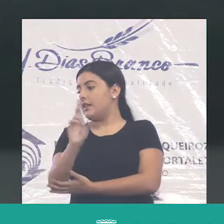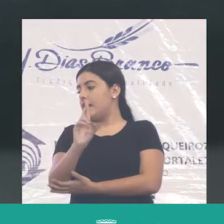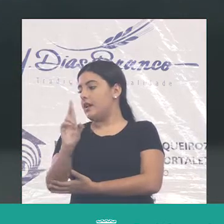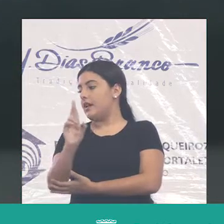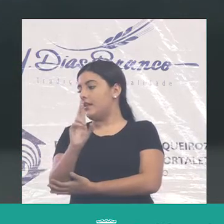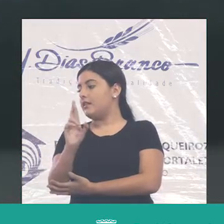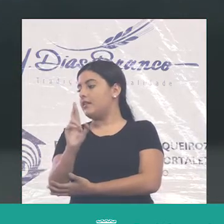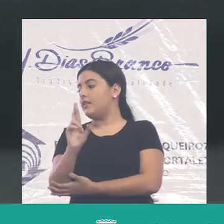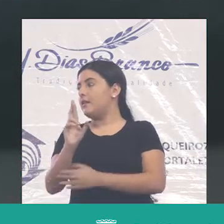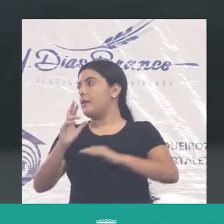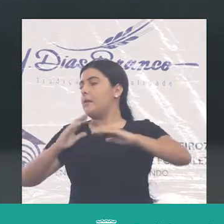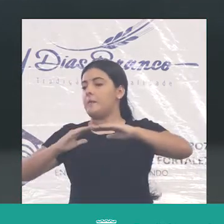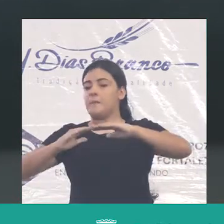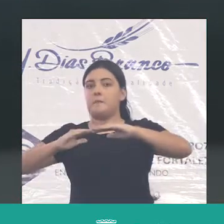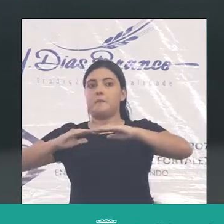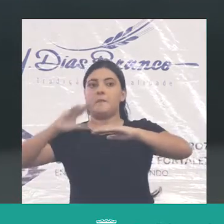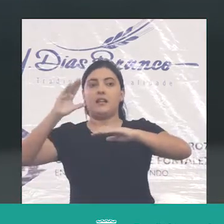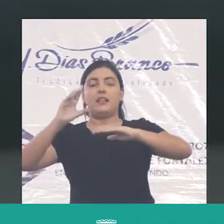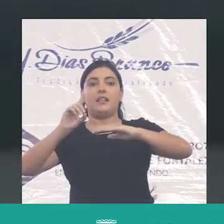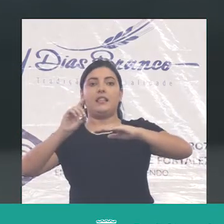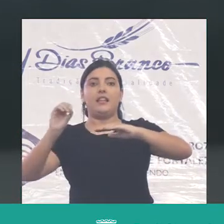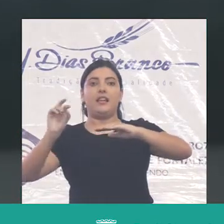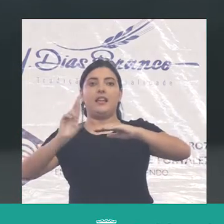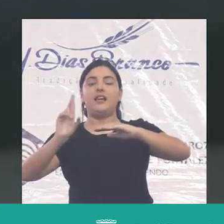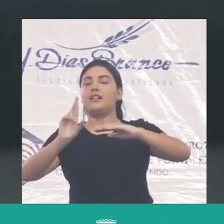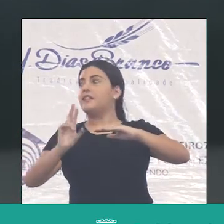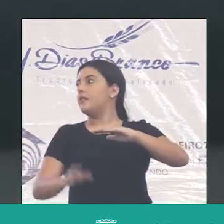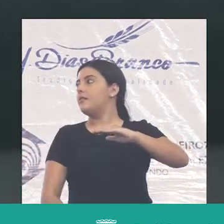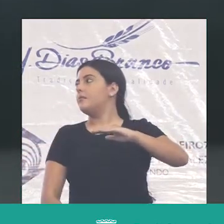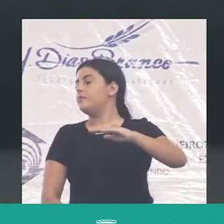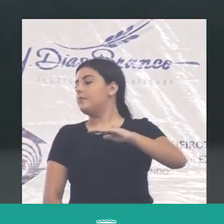ou seja, o outro valor é mais caro.